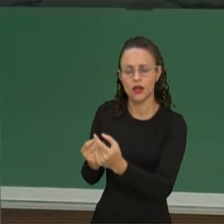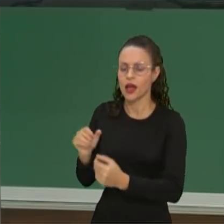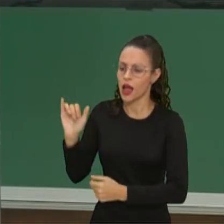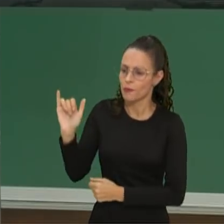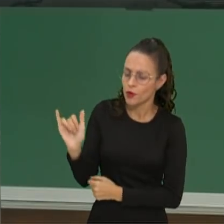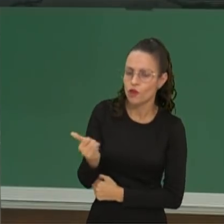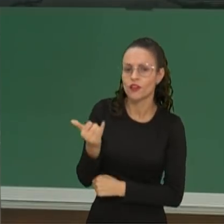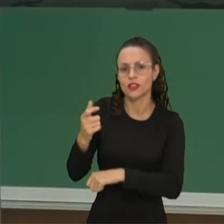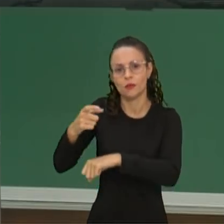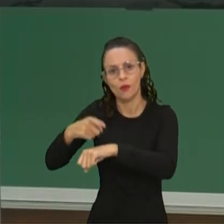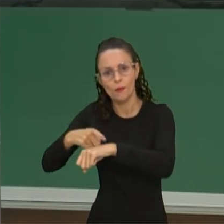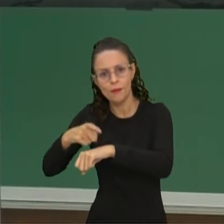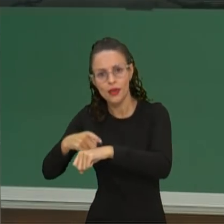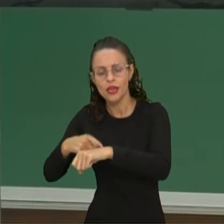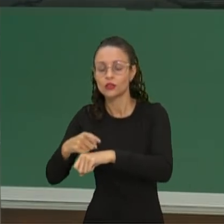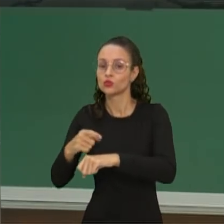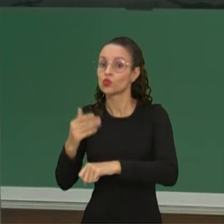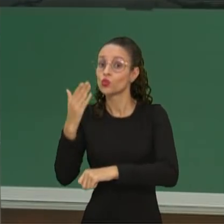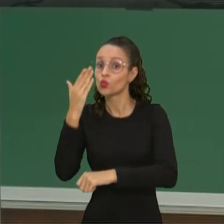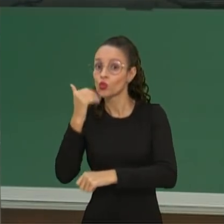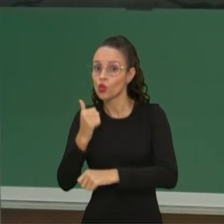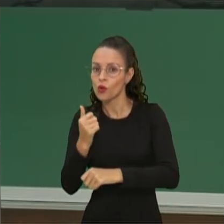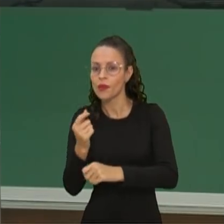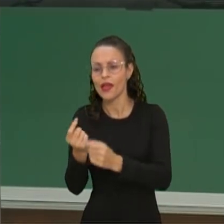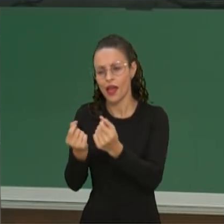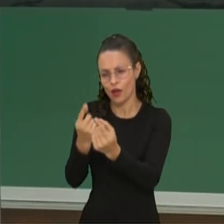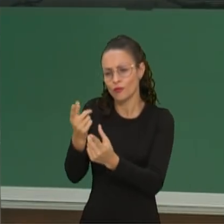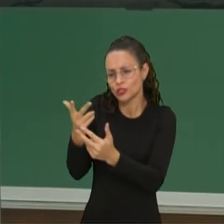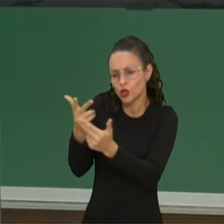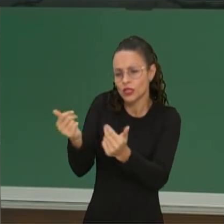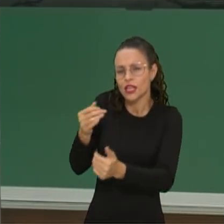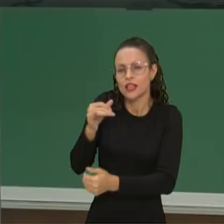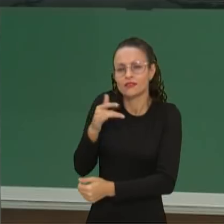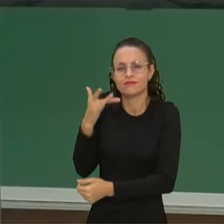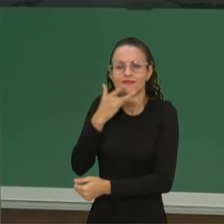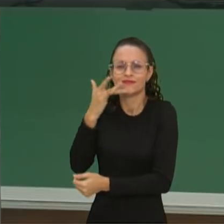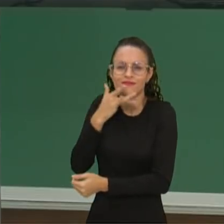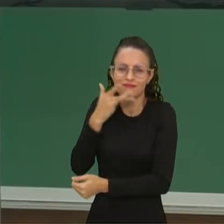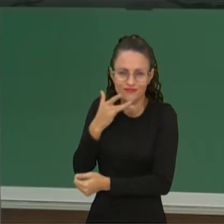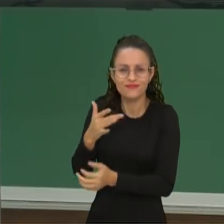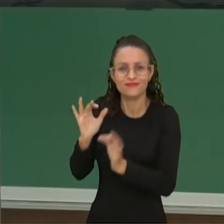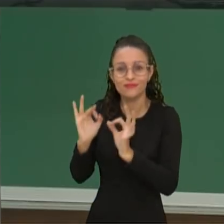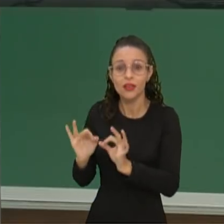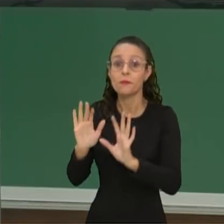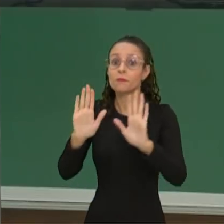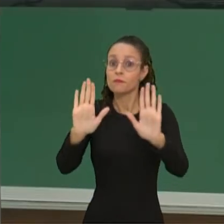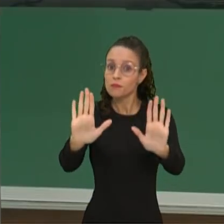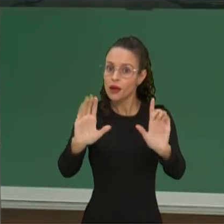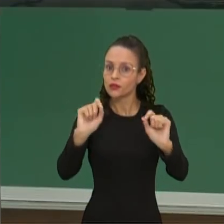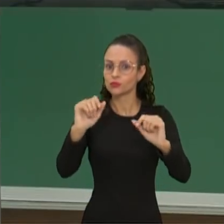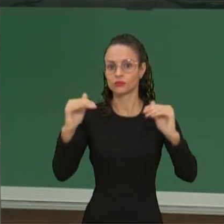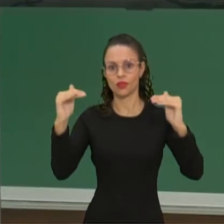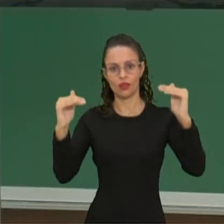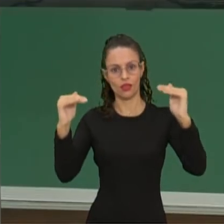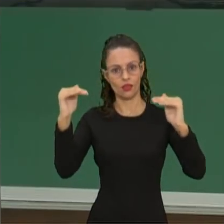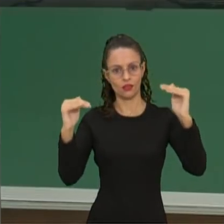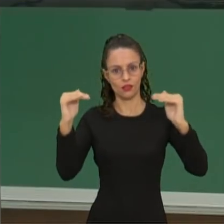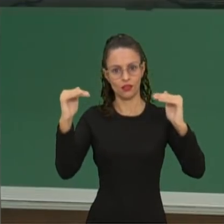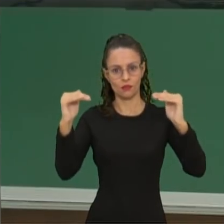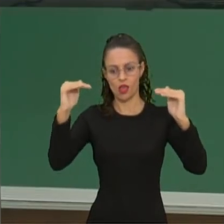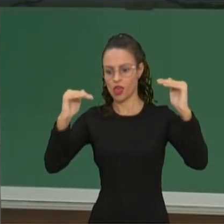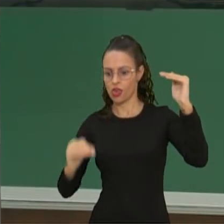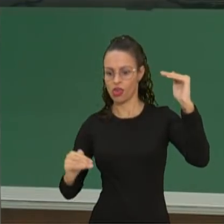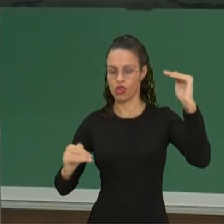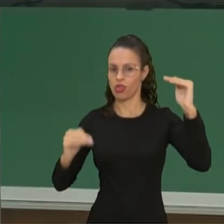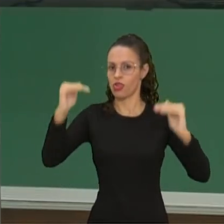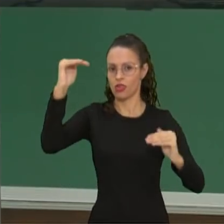aproveitar alguns momentos, comer algumas guloseimas, né, que são muito gostosas, mas equilíbrio, nós não podemos